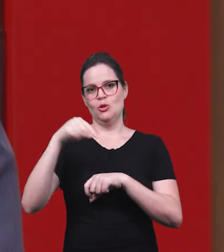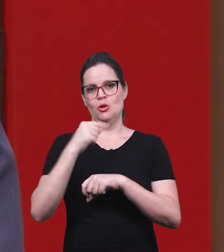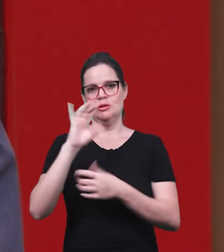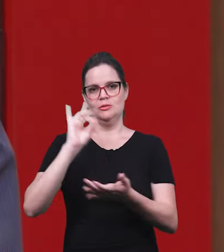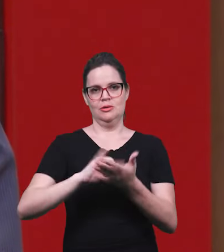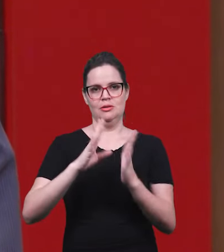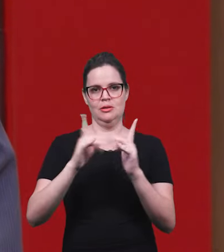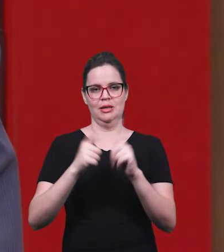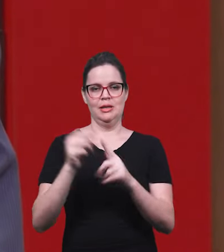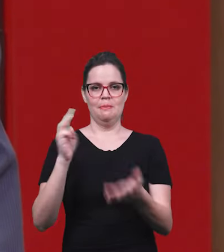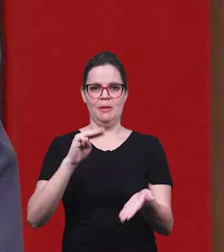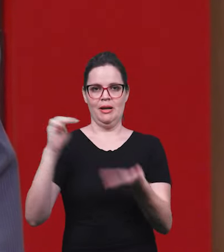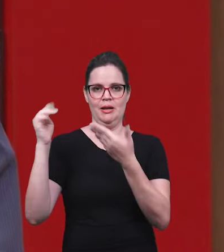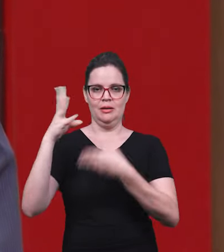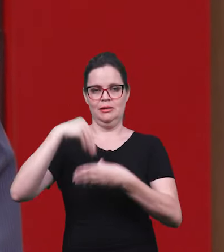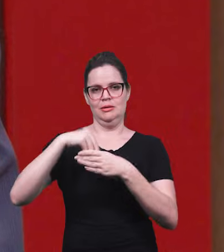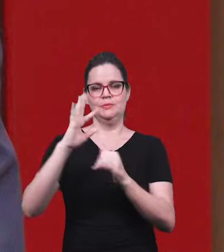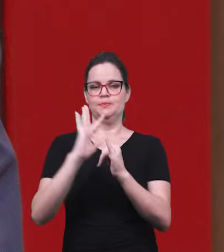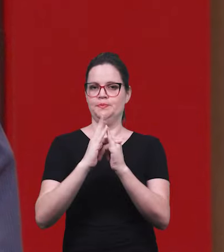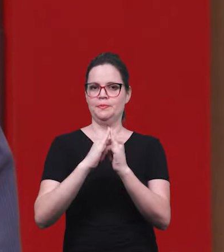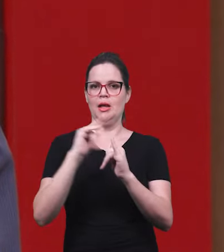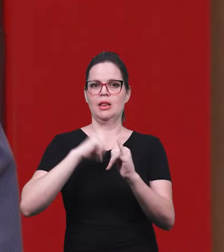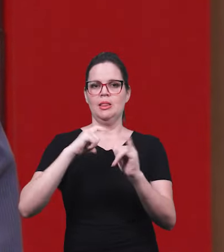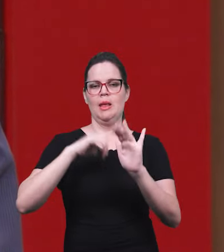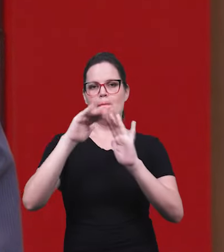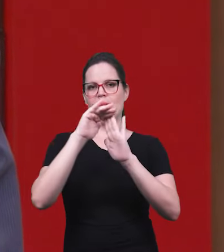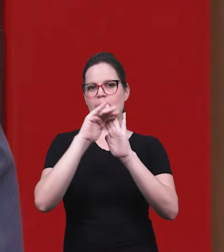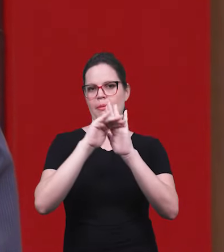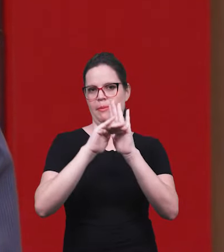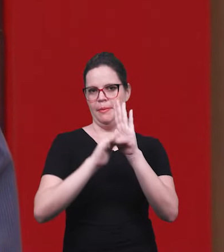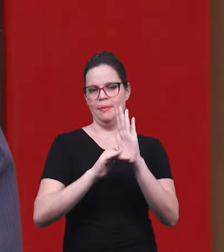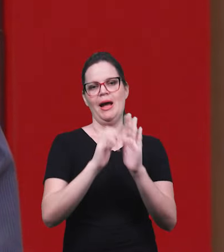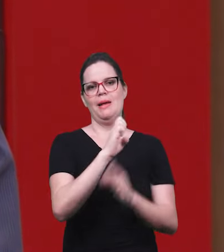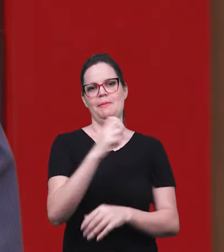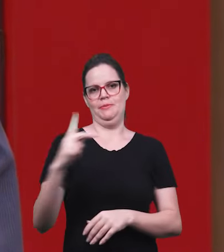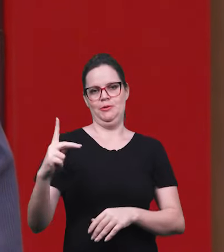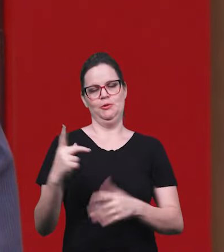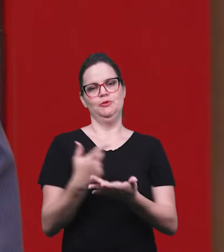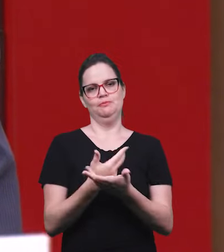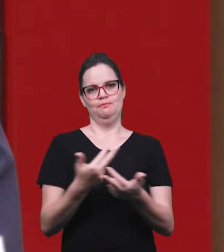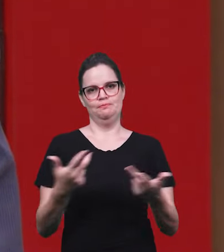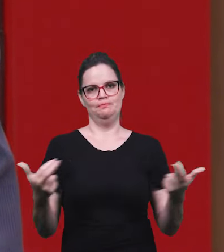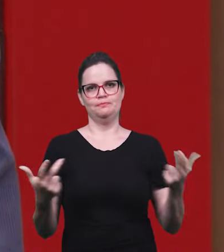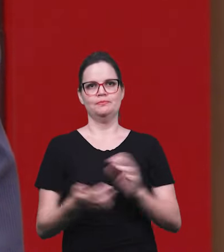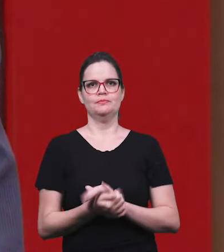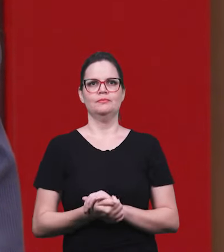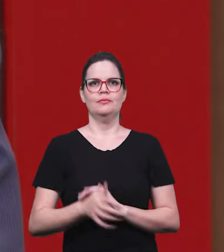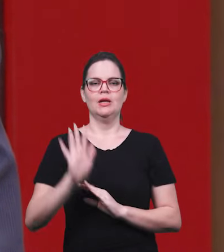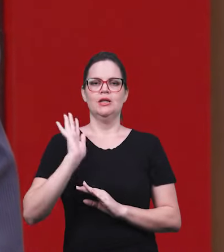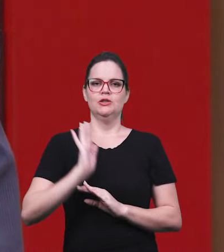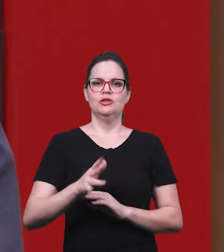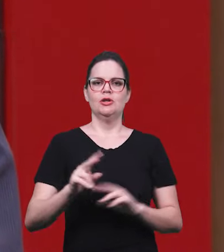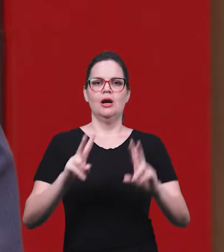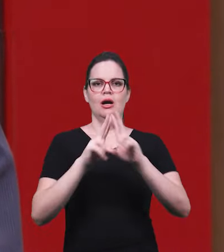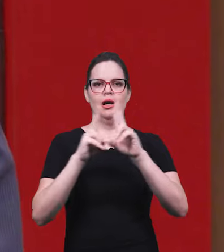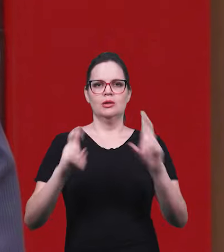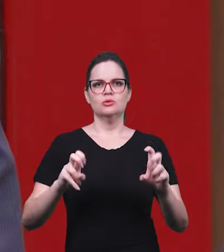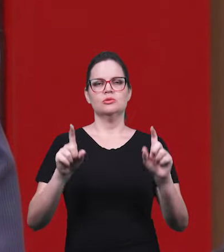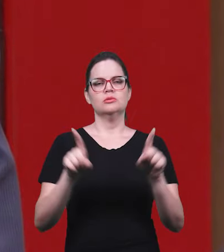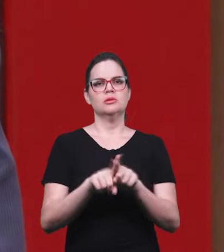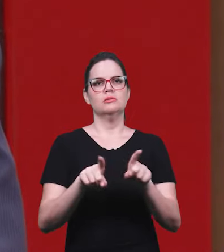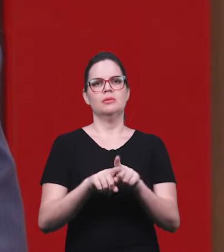da Igreja Cristã Maranata no YouTube, é uma playlist com uma série de episódios, e, inclusive já discutimos aqui a respeito,